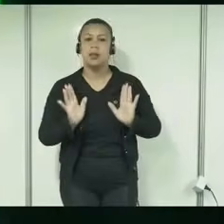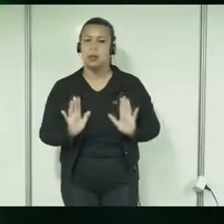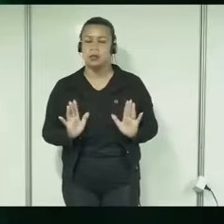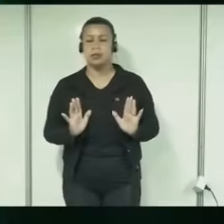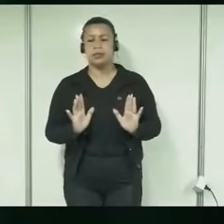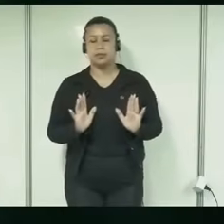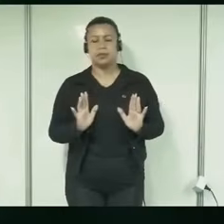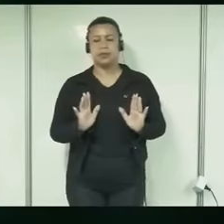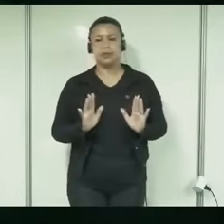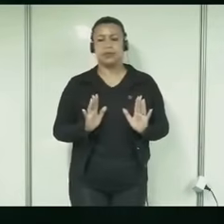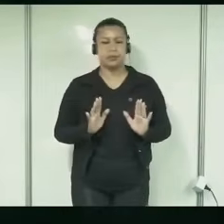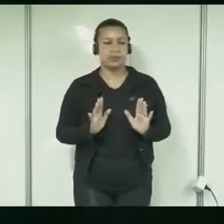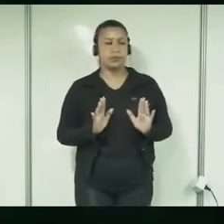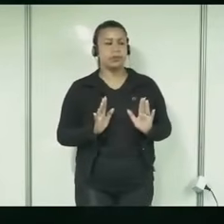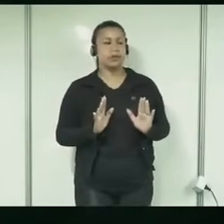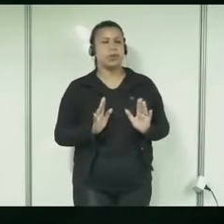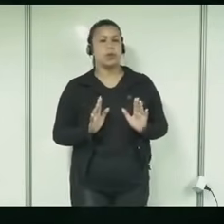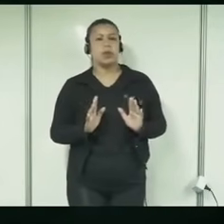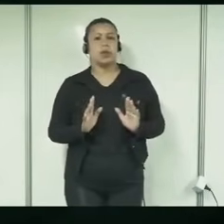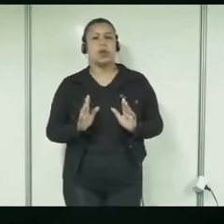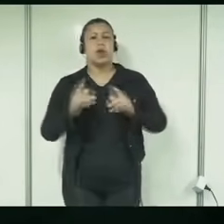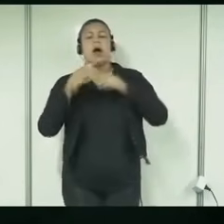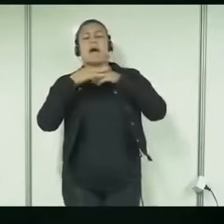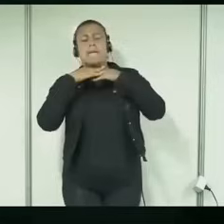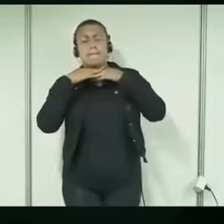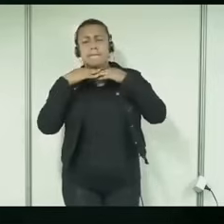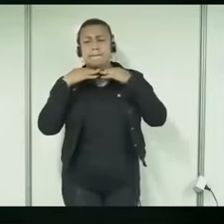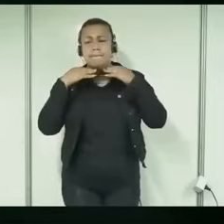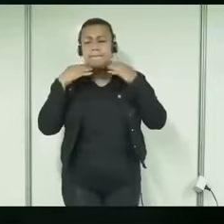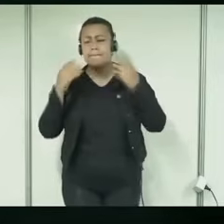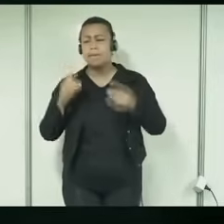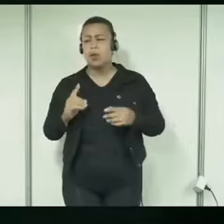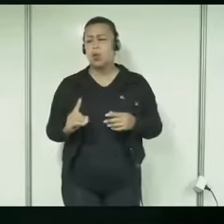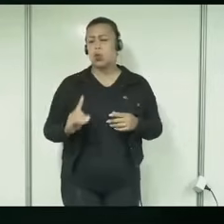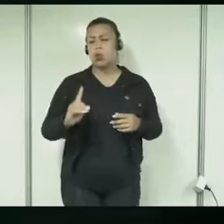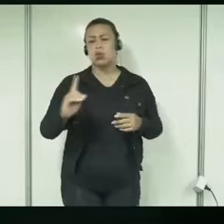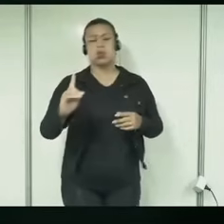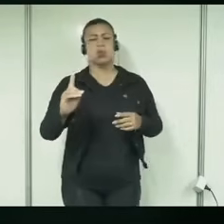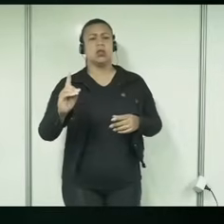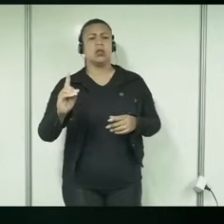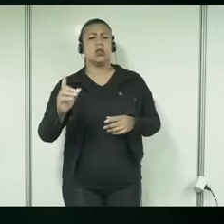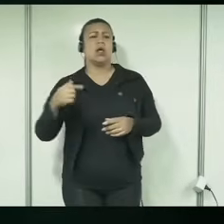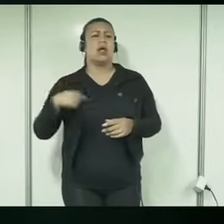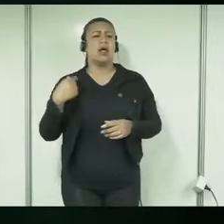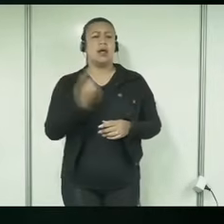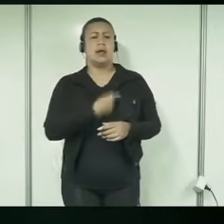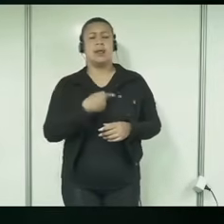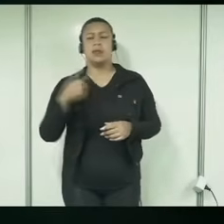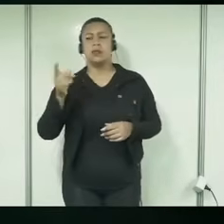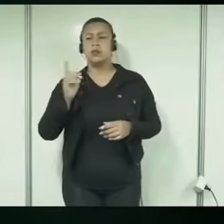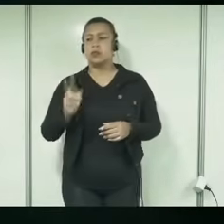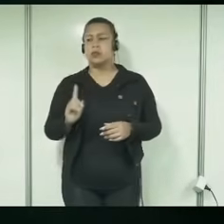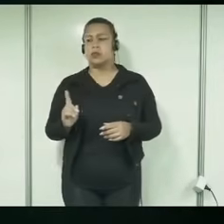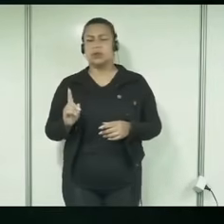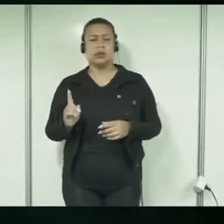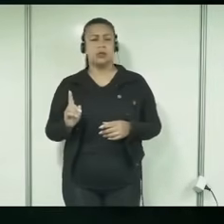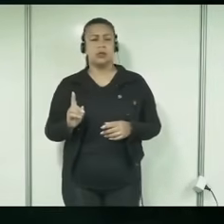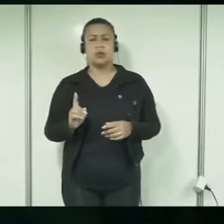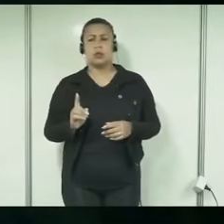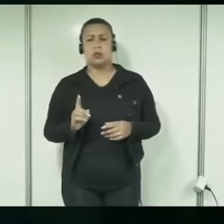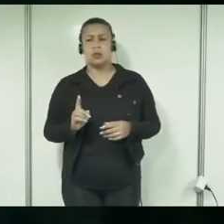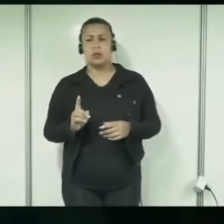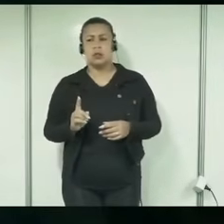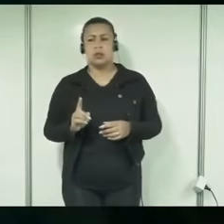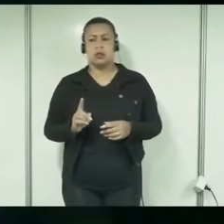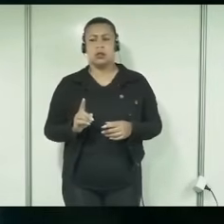A morte que todos nós deveremos enfrentar, não a nossa, dizem os estudos que não